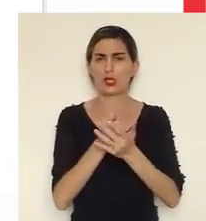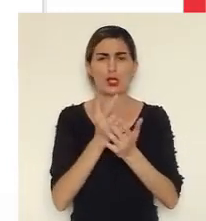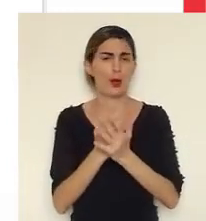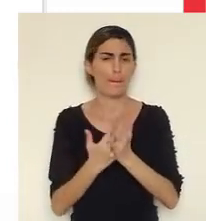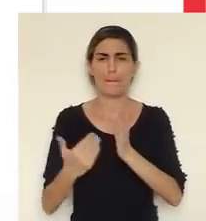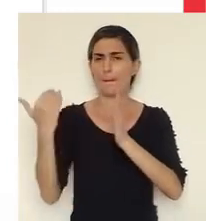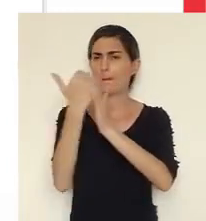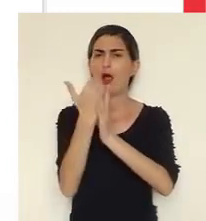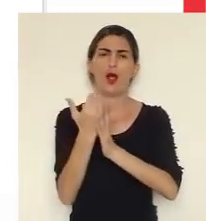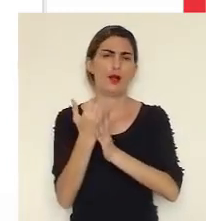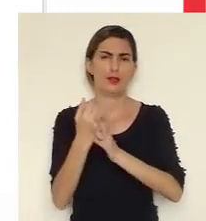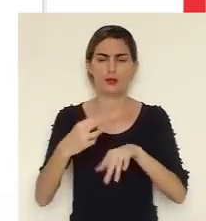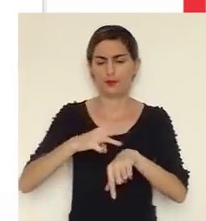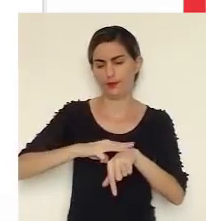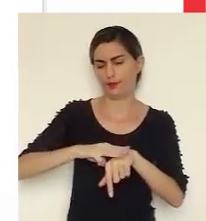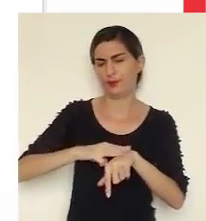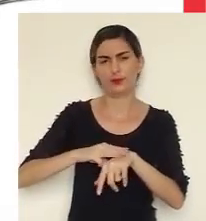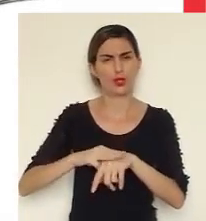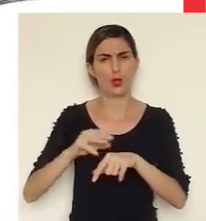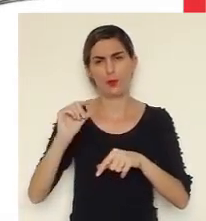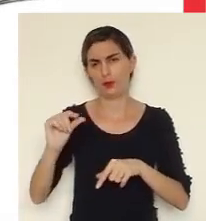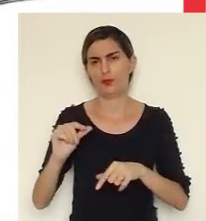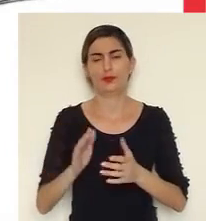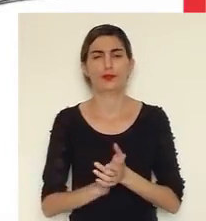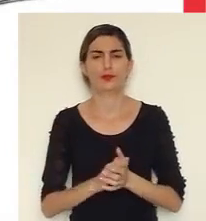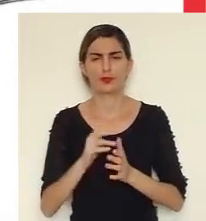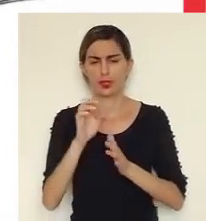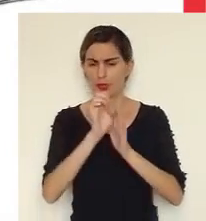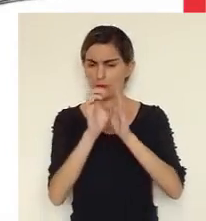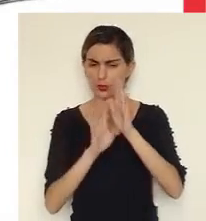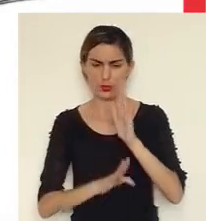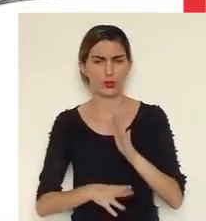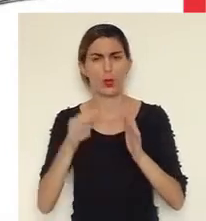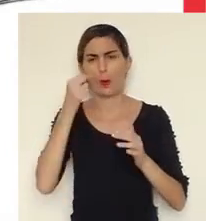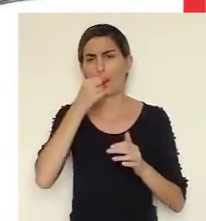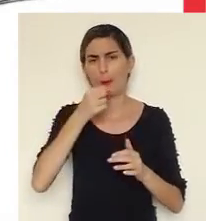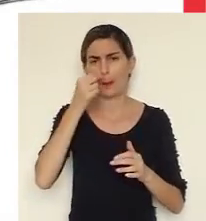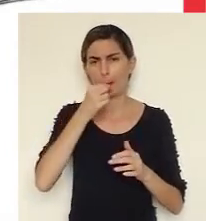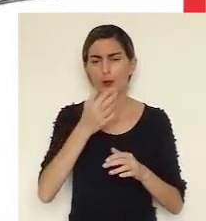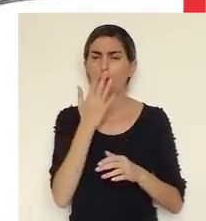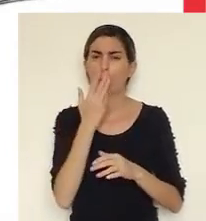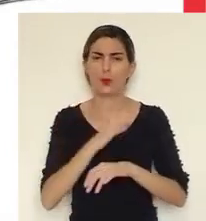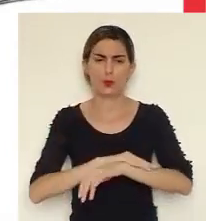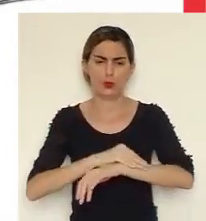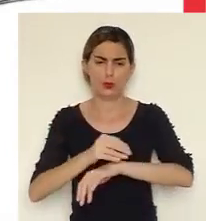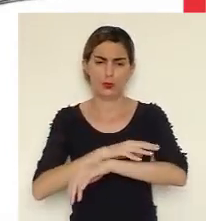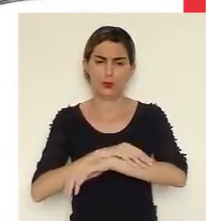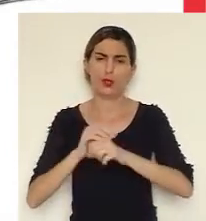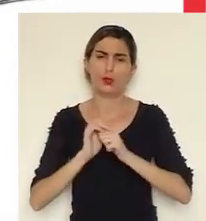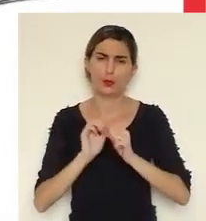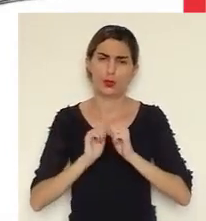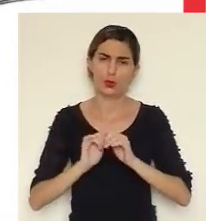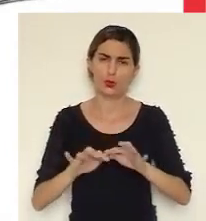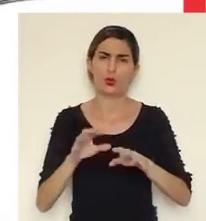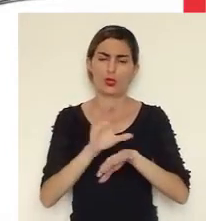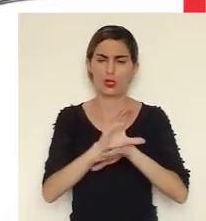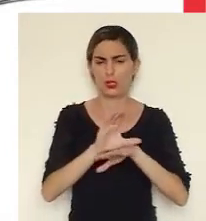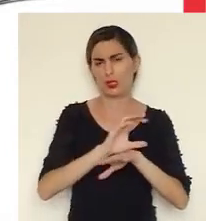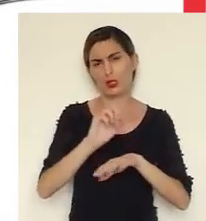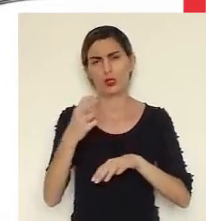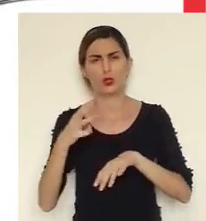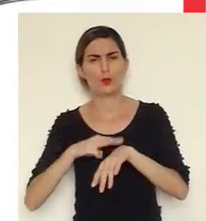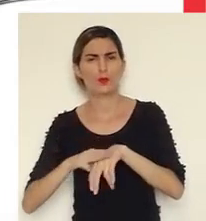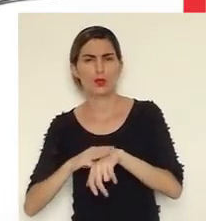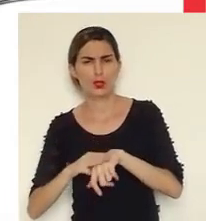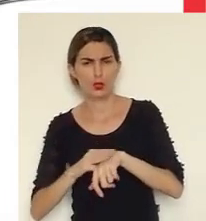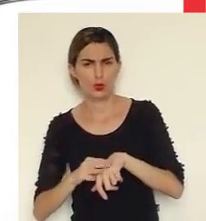vai ser predominante sobre a cor castanha. Já nesses exercícios, nos ratos, a cor do pelo ele pode se manifestar-se como